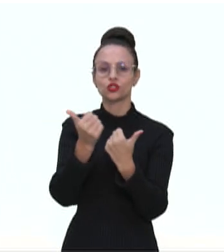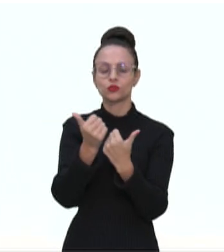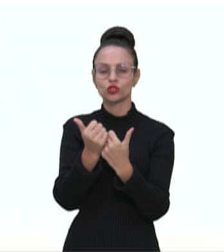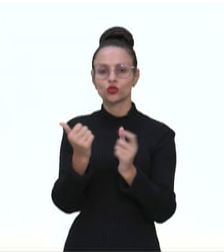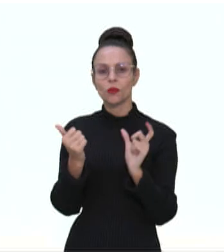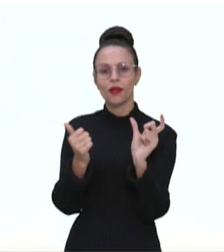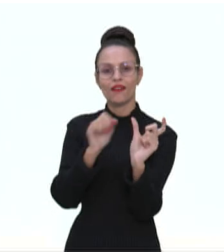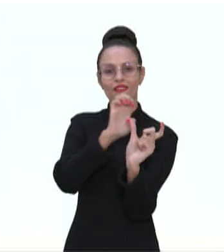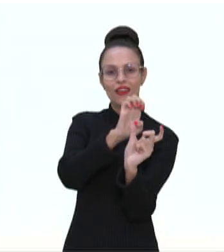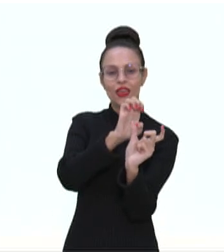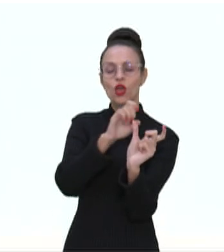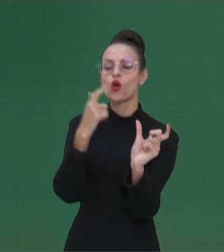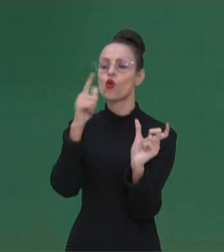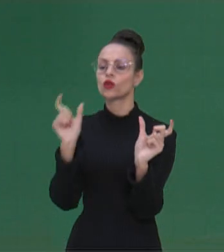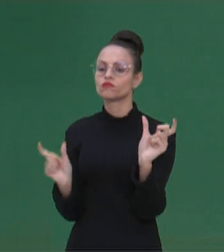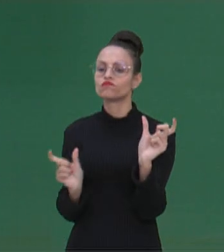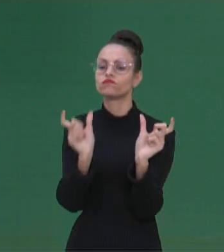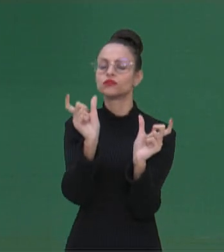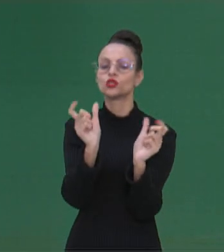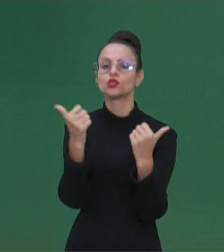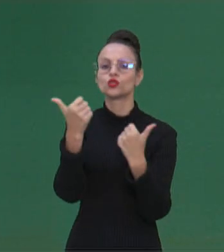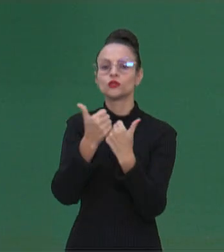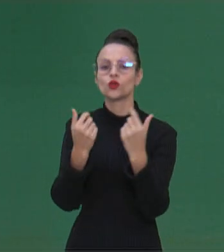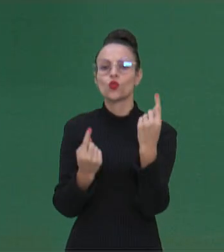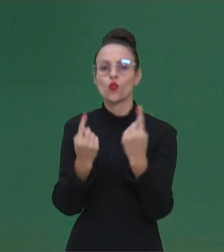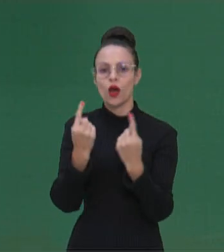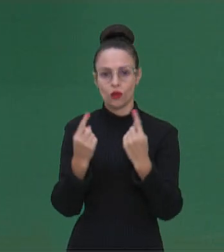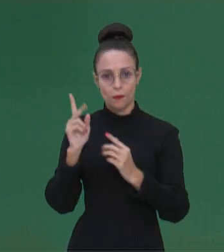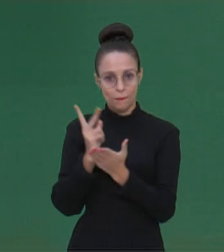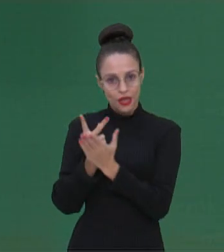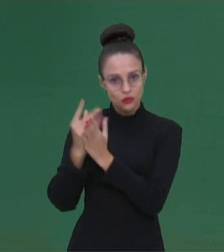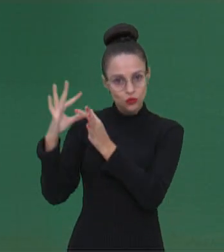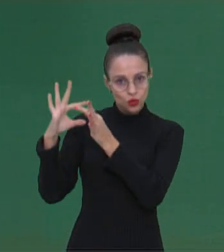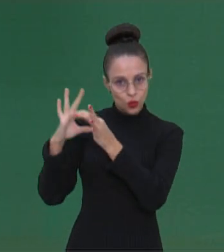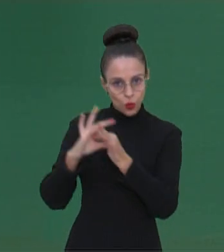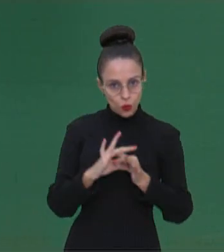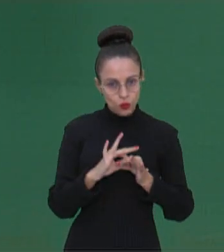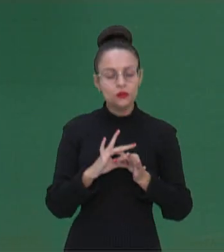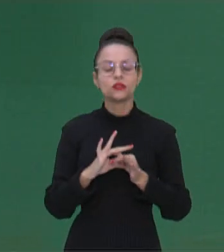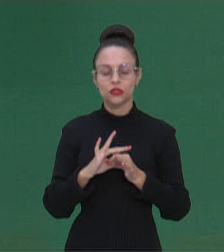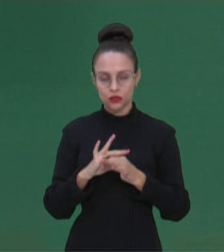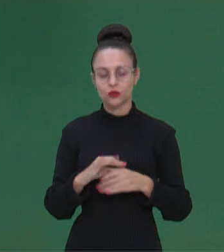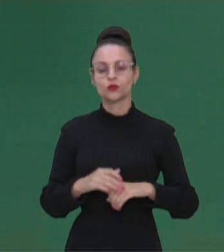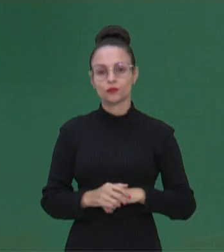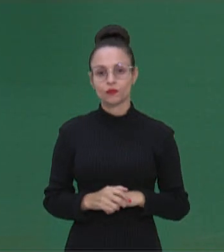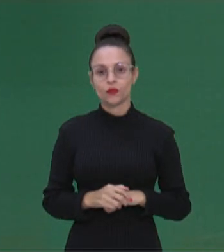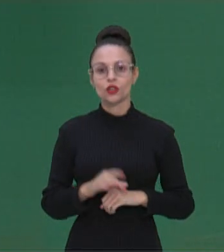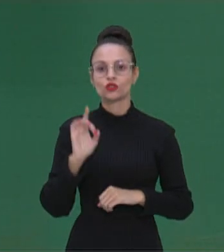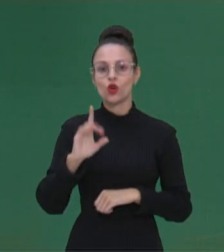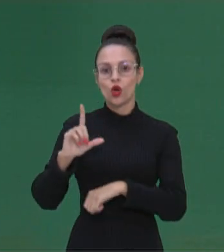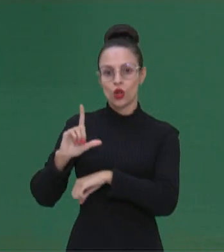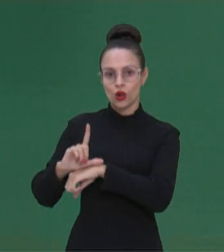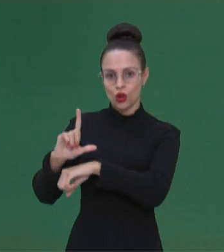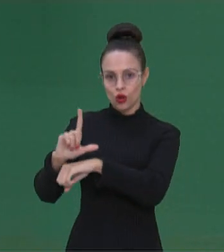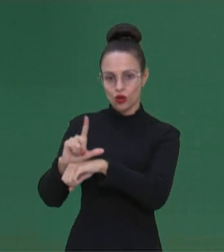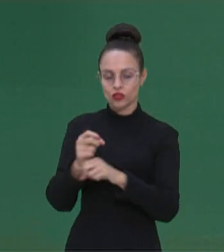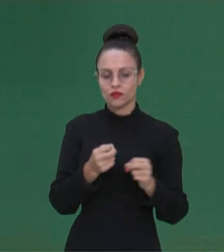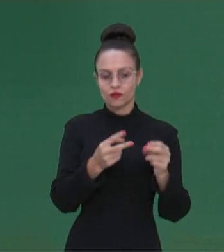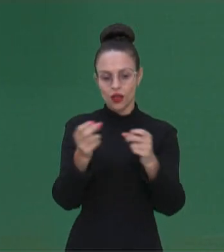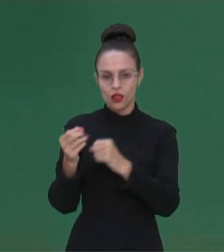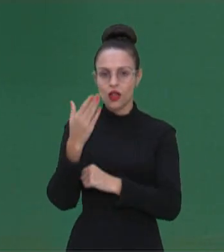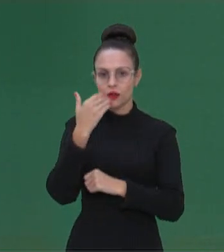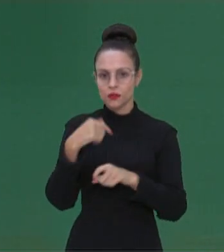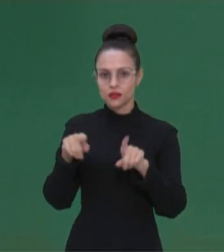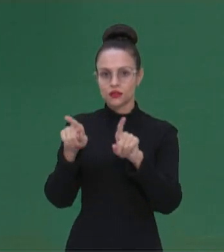para o texto, né? Então, naquele contexto, certo? Então, já que só lojas que vendem alimentos